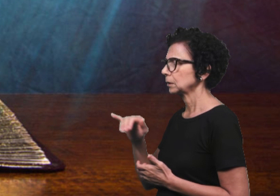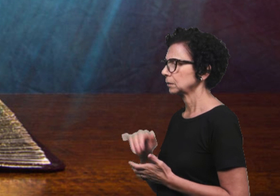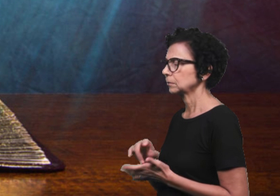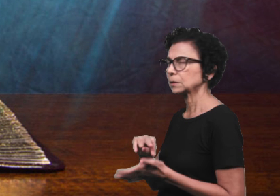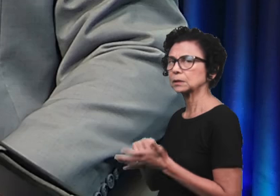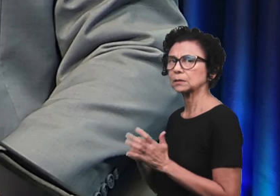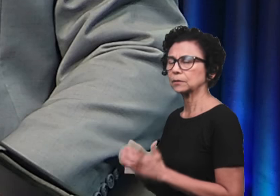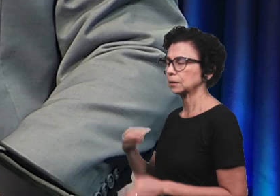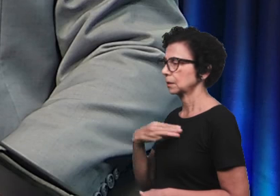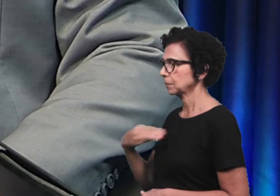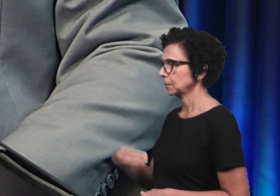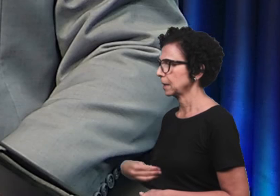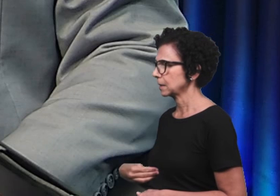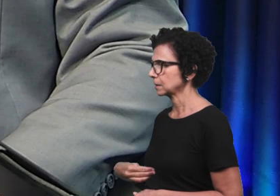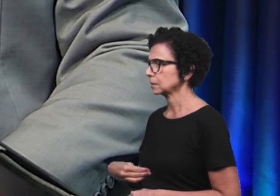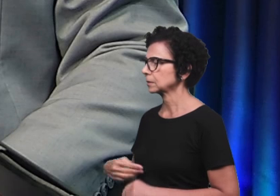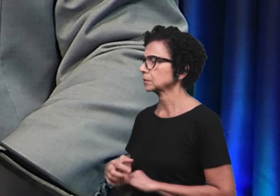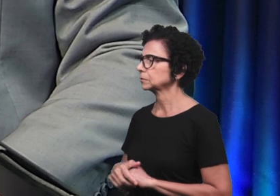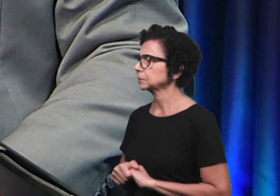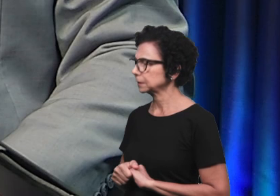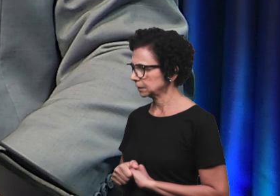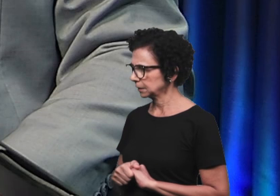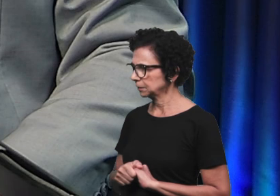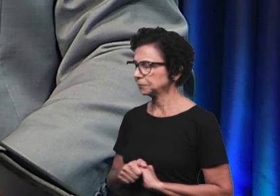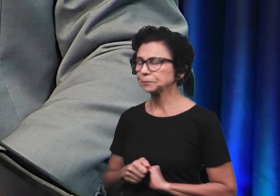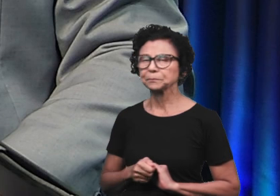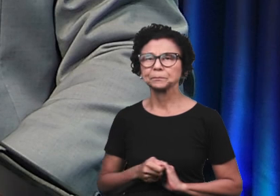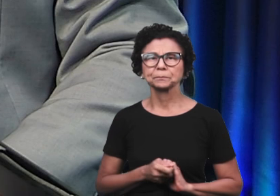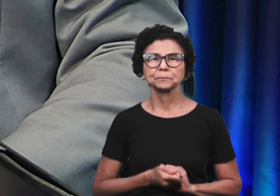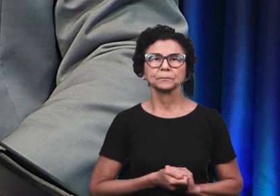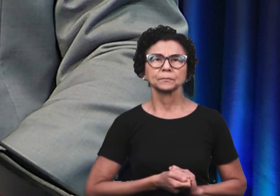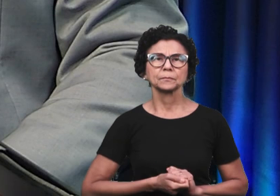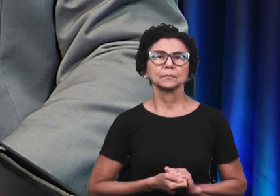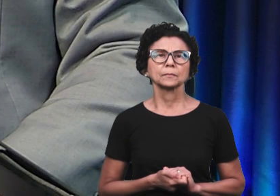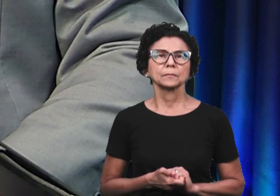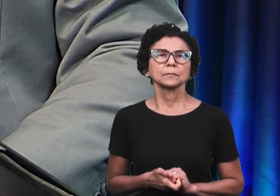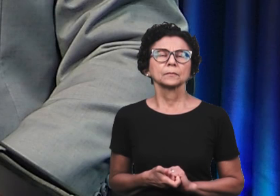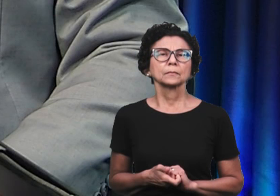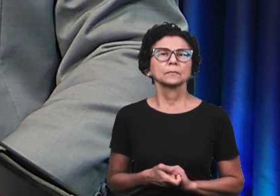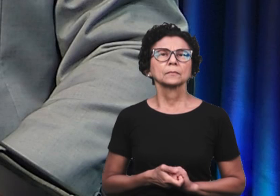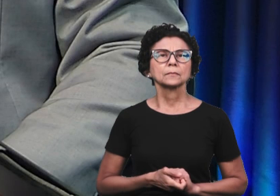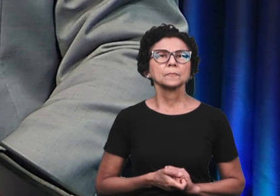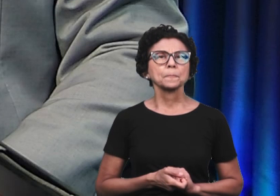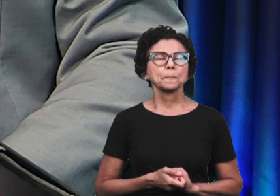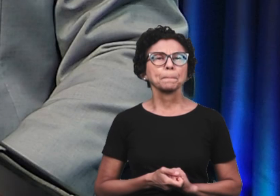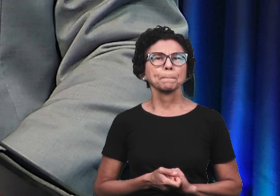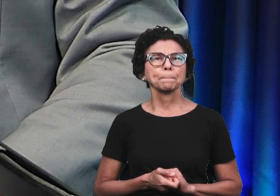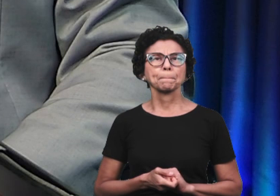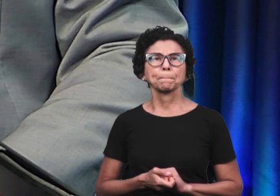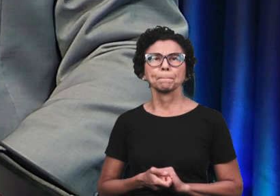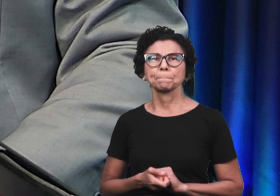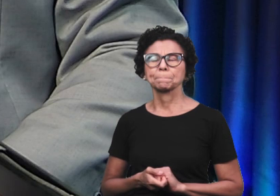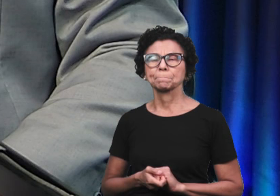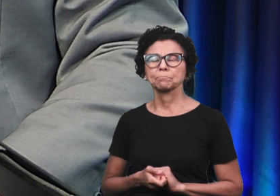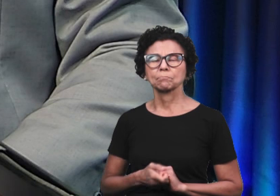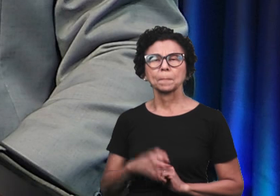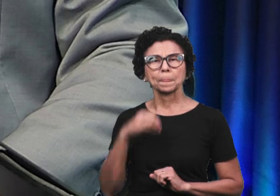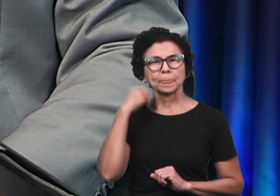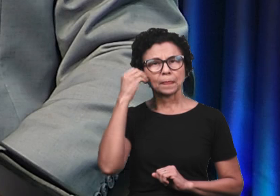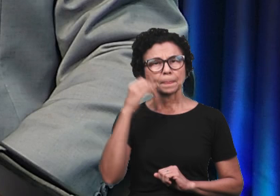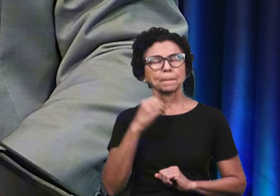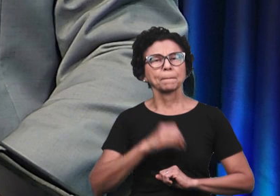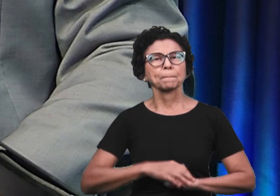Amém. Companheiros e amigos que nos assistem, a experiência de